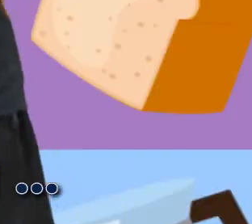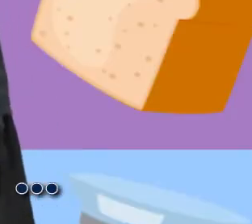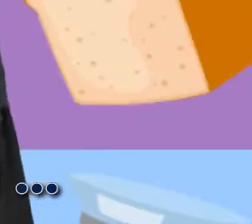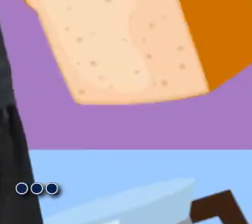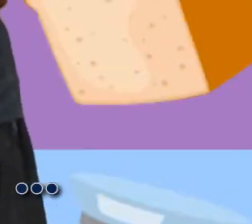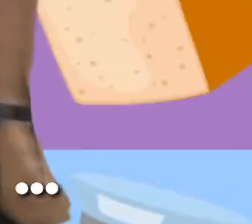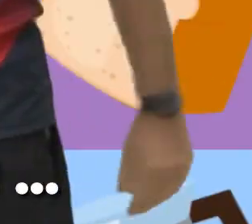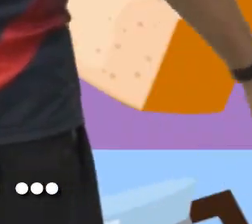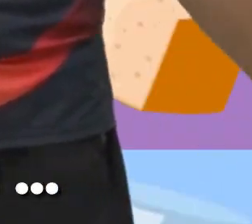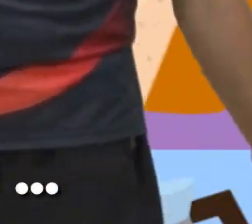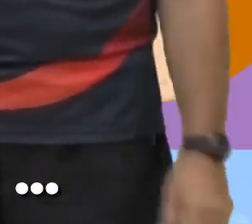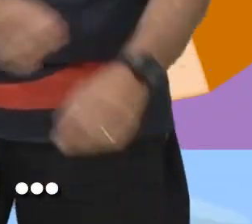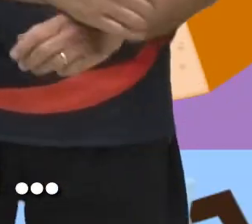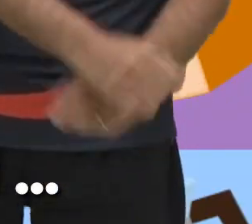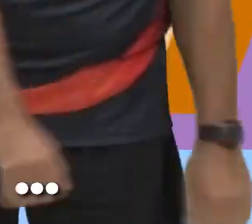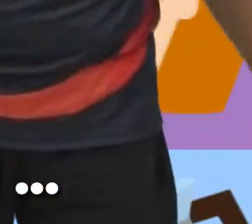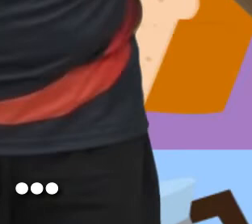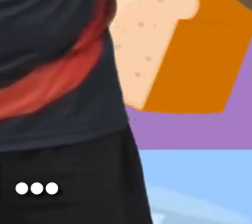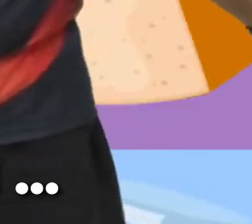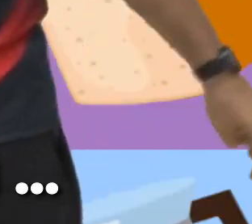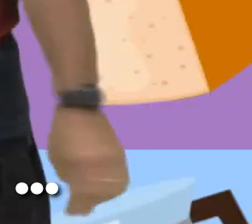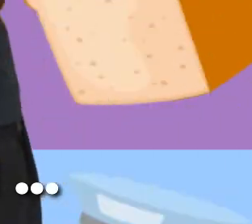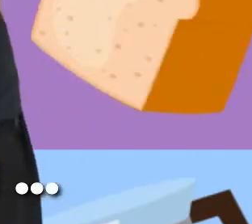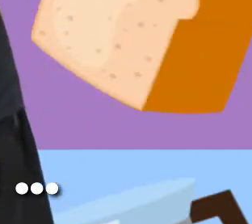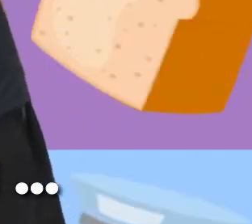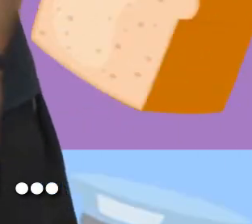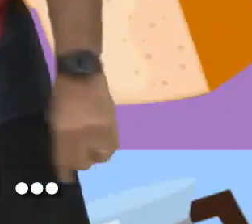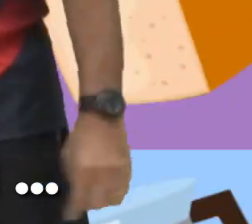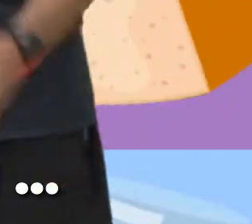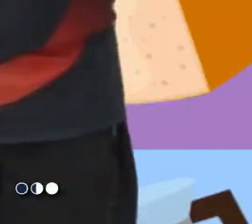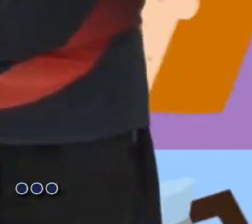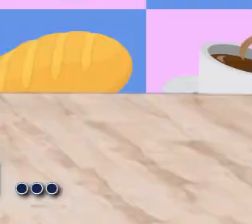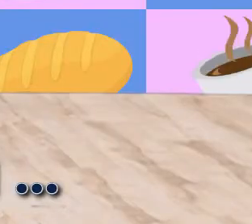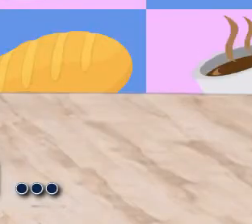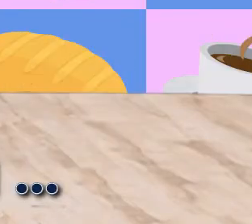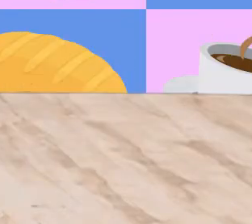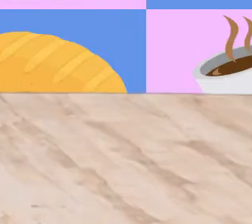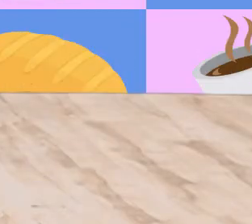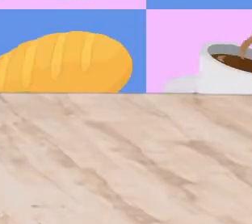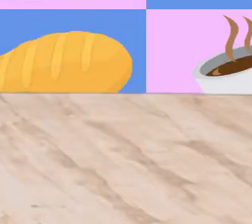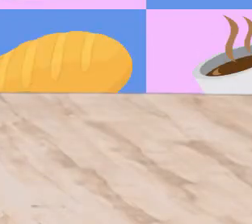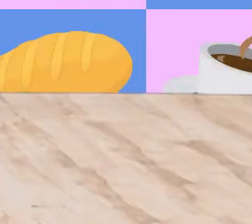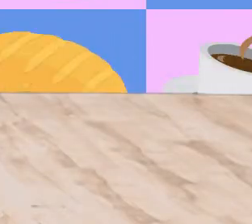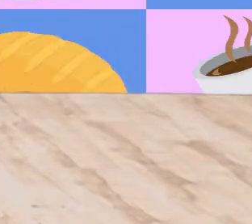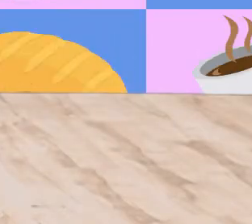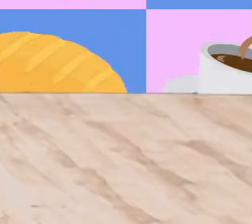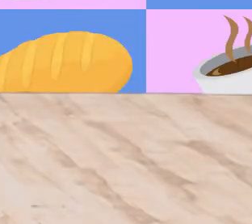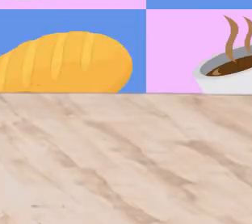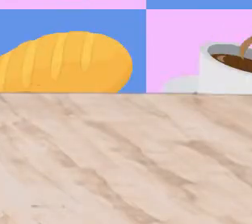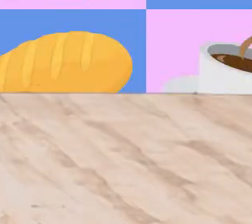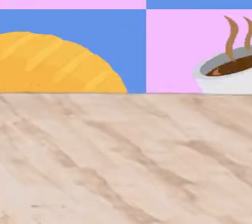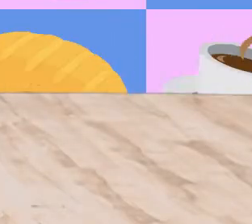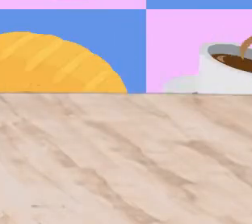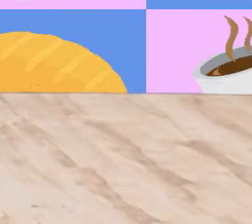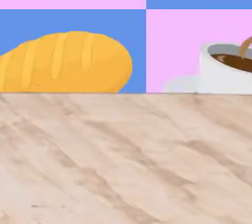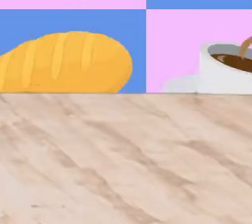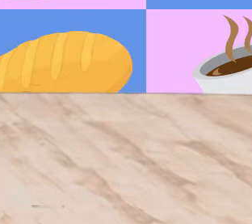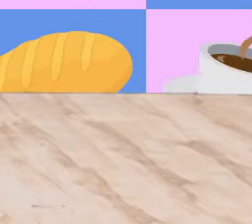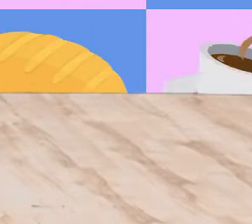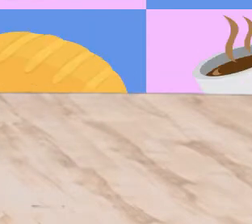com. Eu vou tomar o meu café com. Pois forte eu